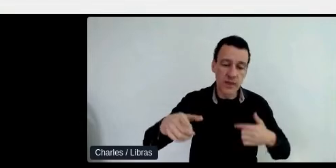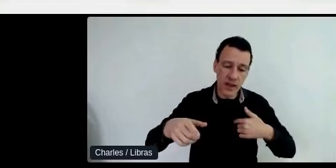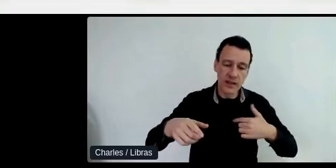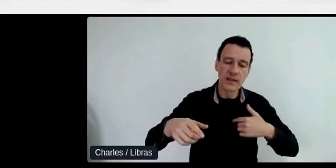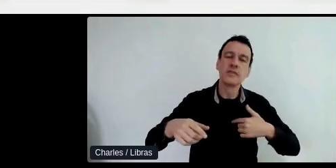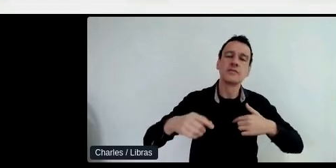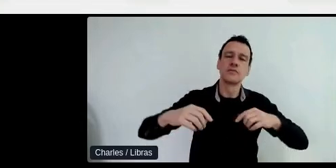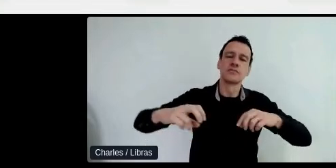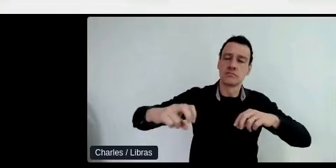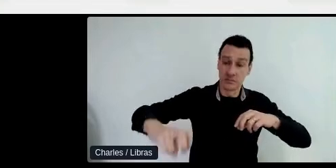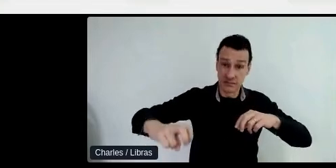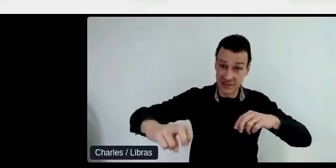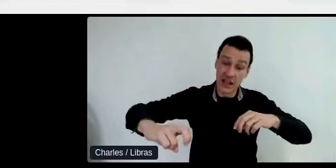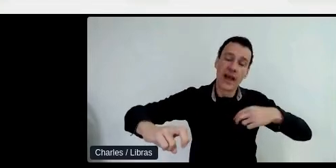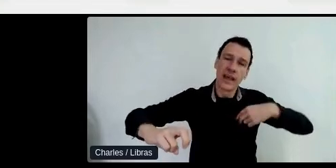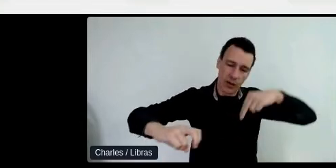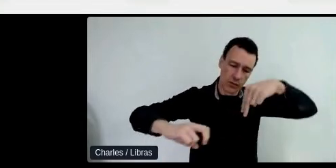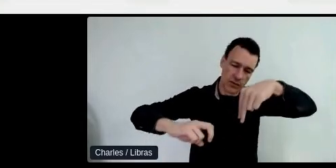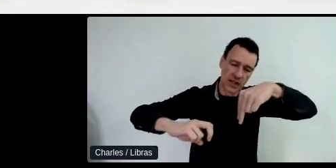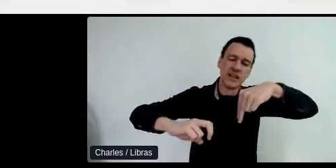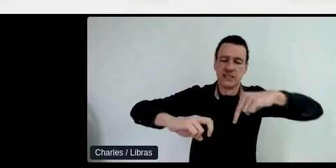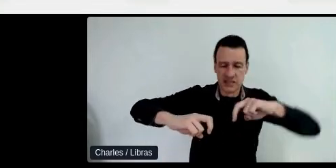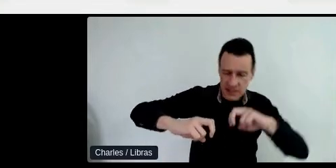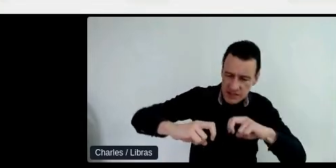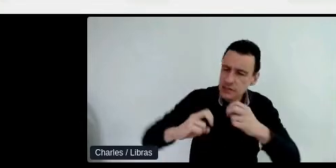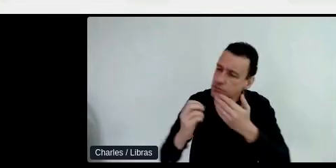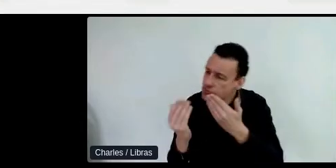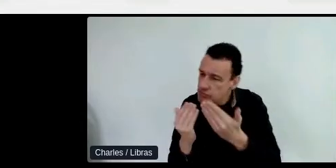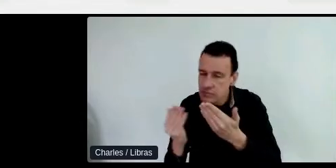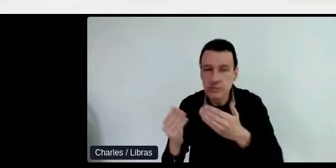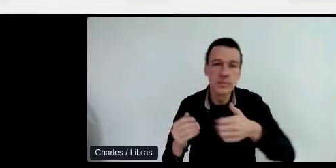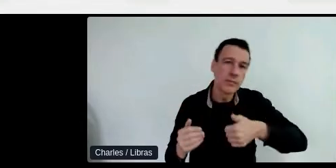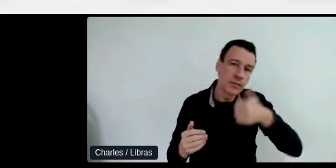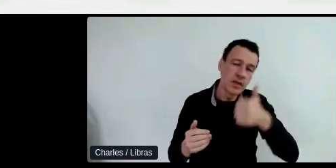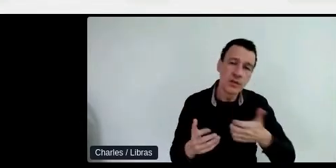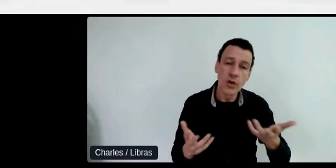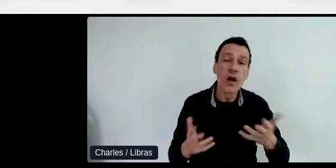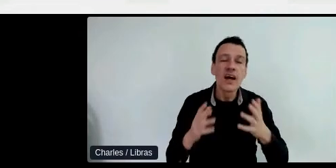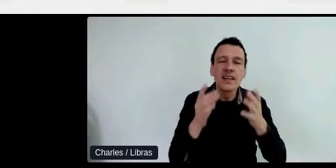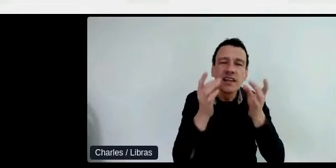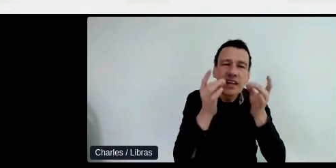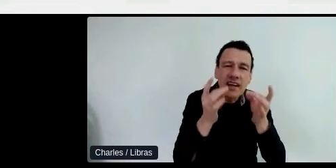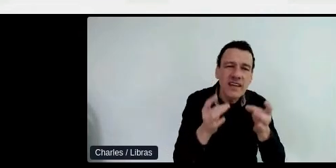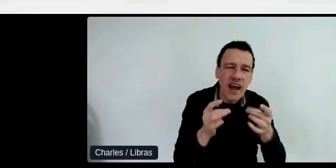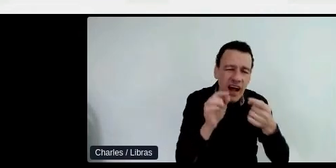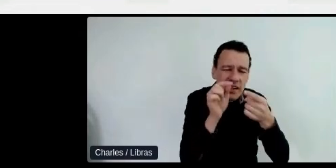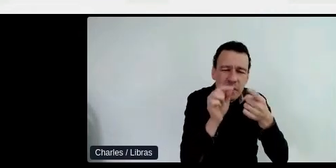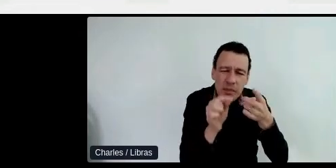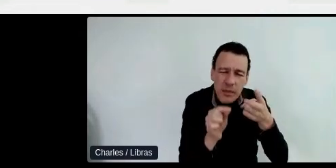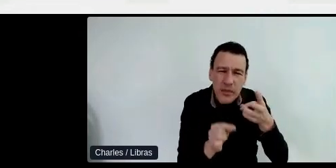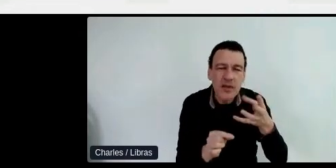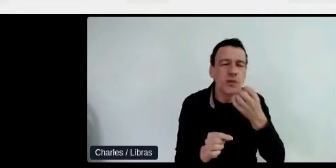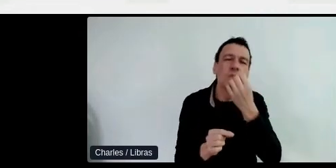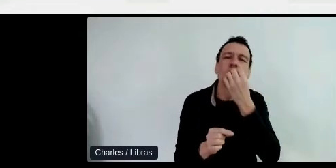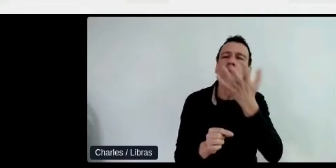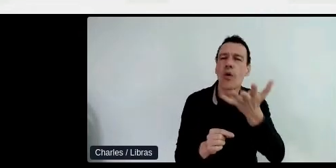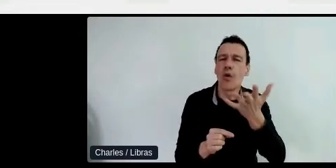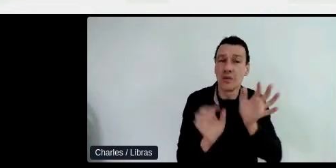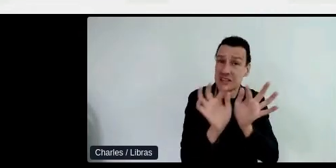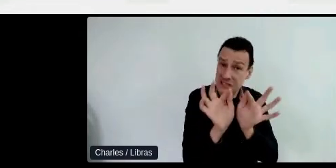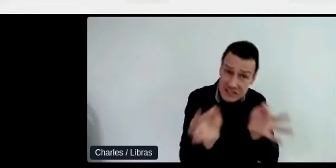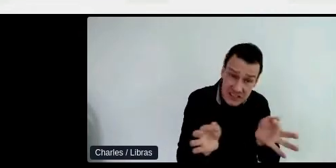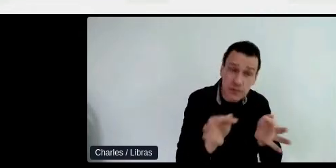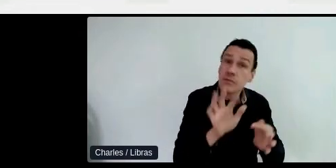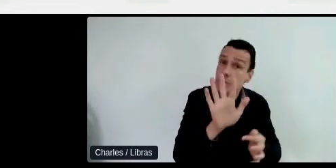fique mais confortável, para que ela fale comigo. Então, são pequenos detalhes que eu vou tomando